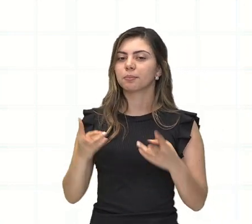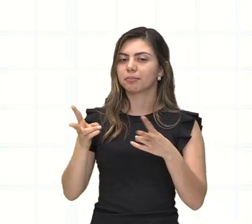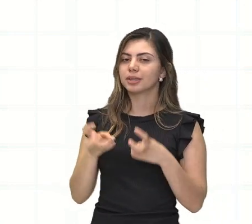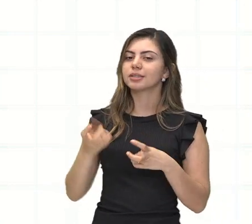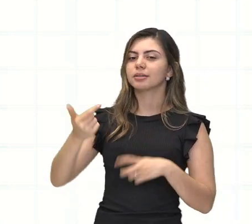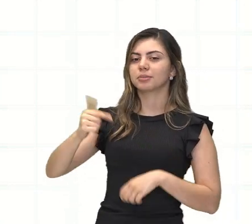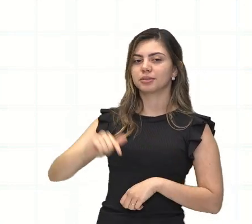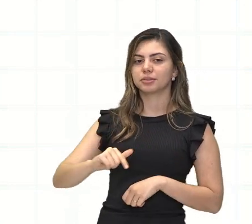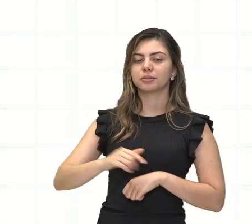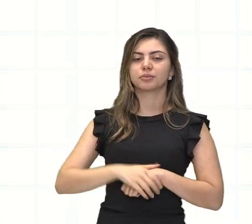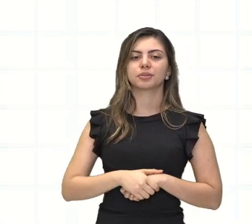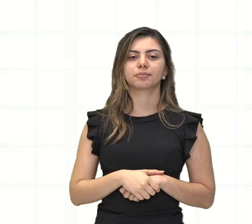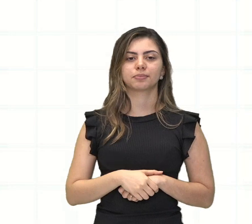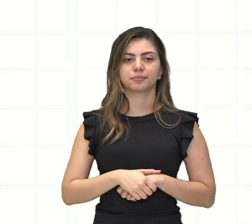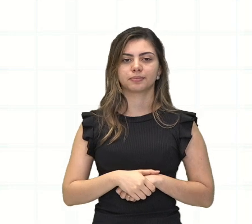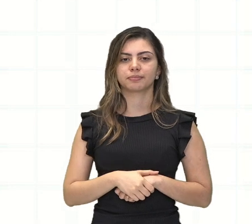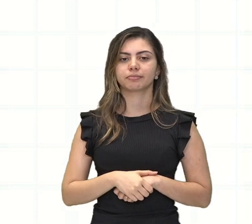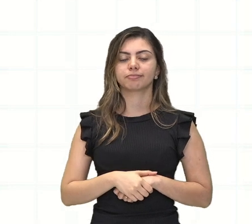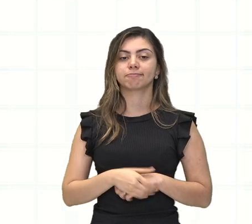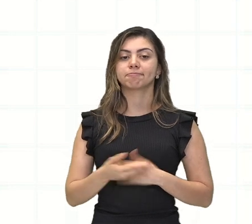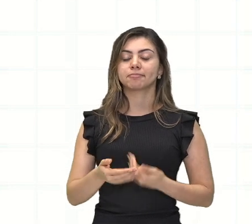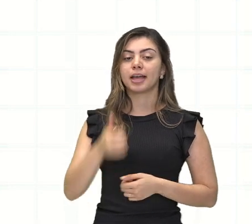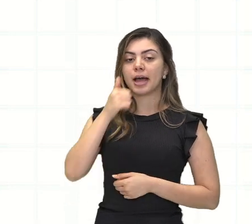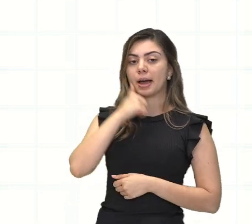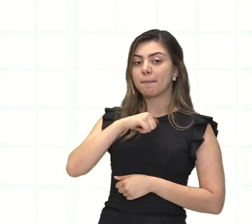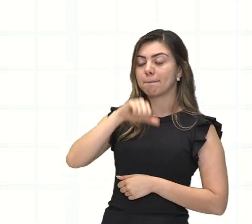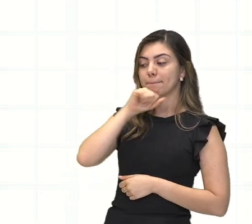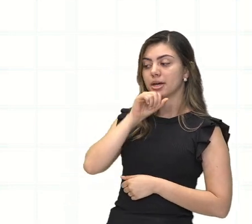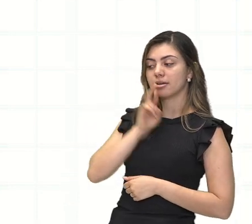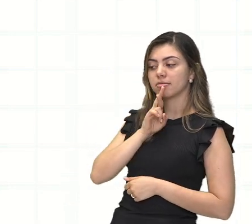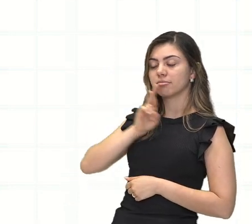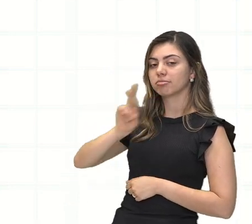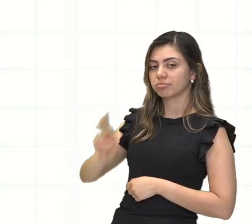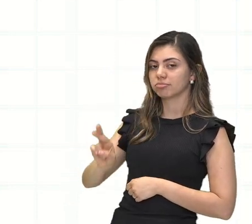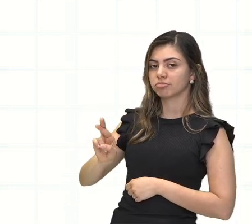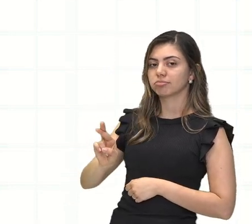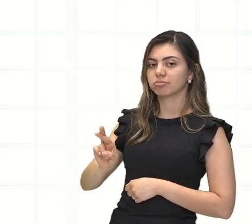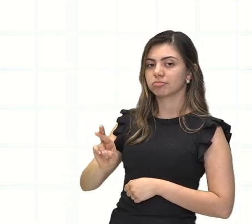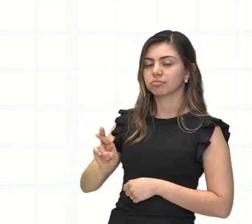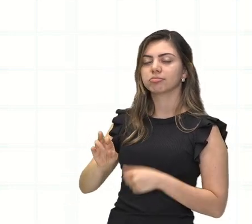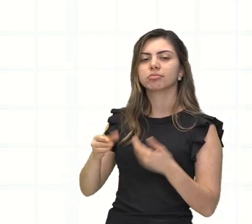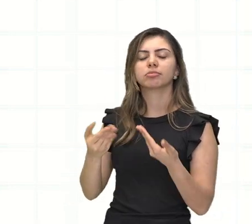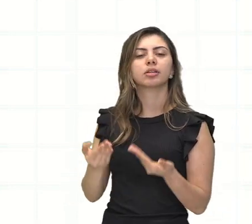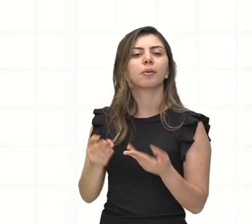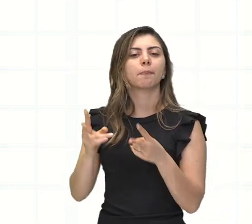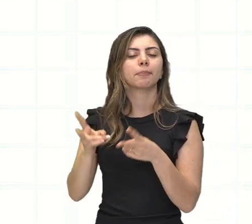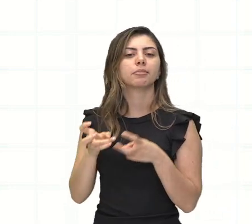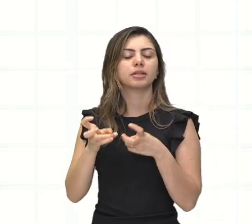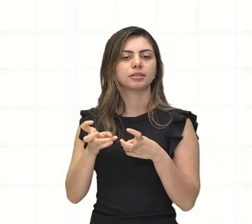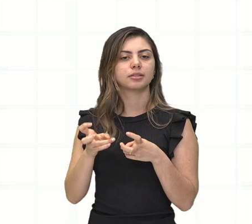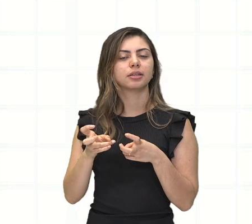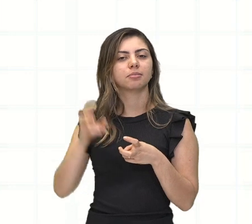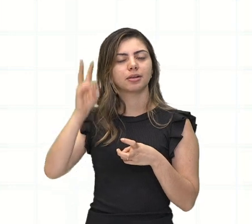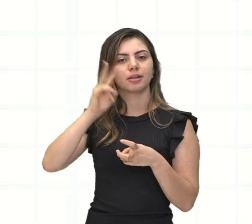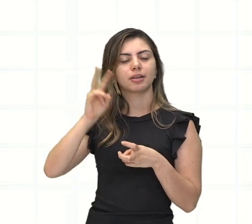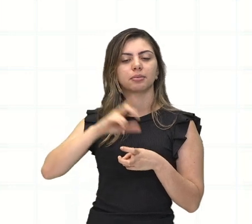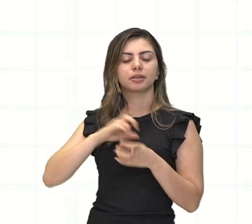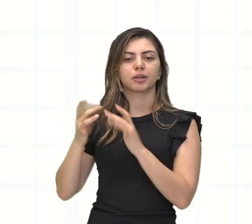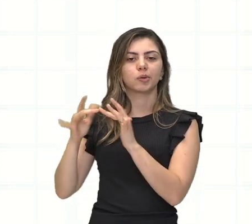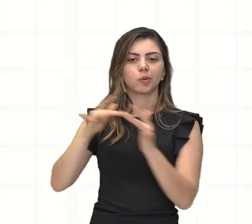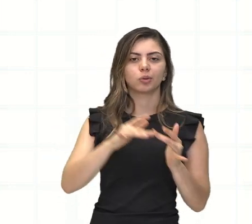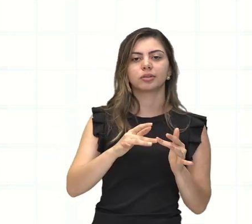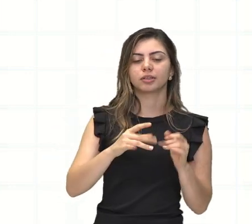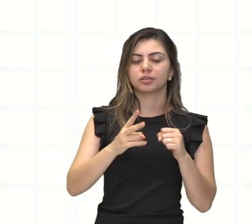ó. A mãe respondeu. Temos apenas, dentro daquele contexto verbal